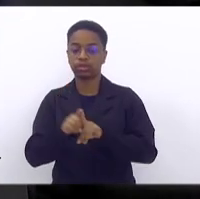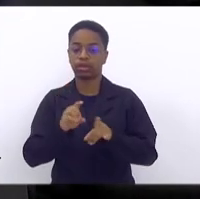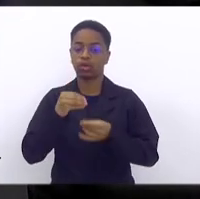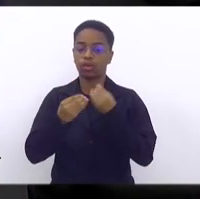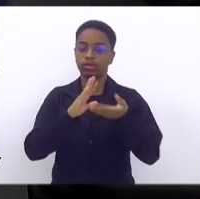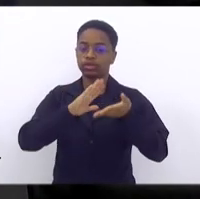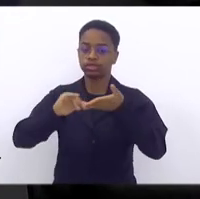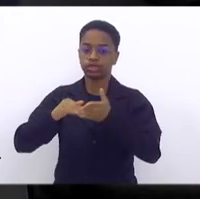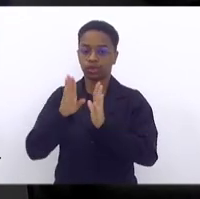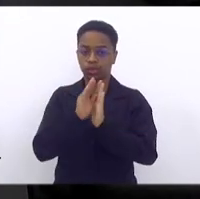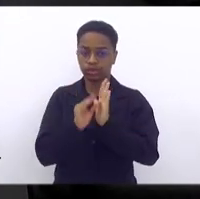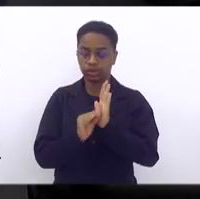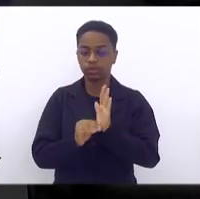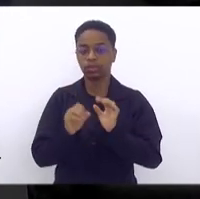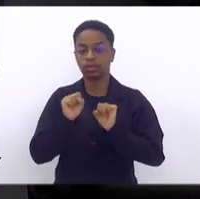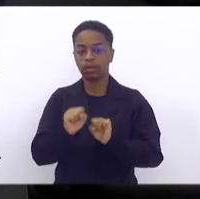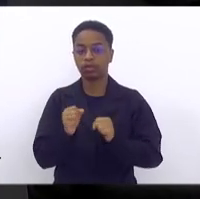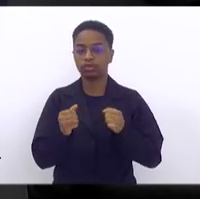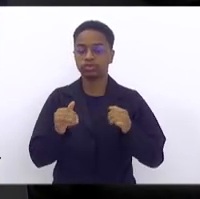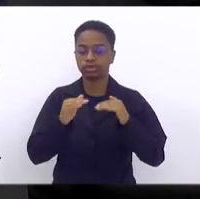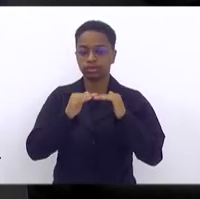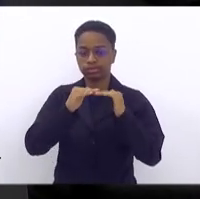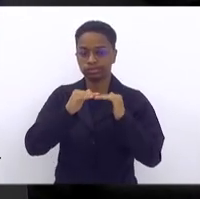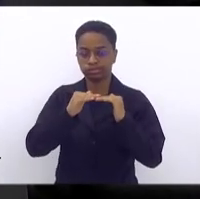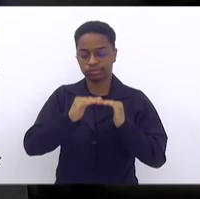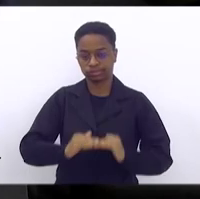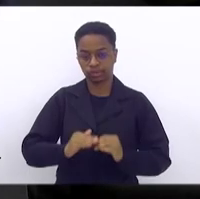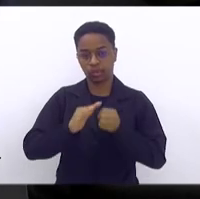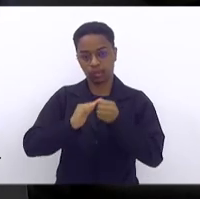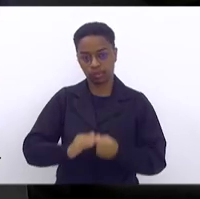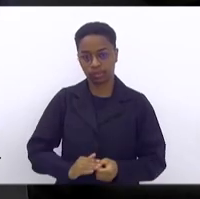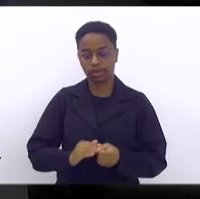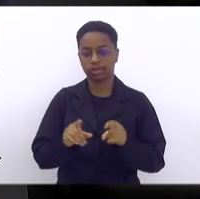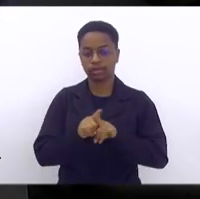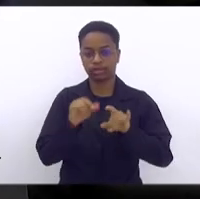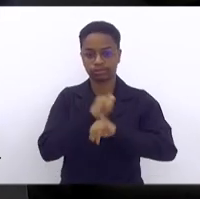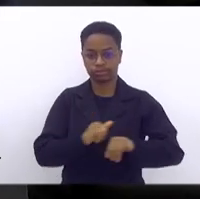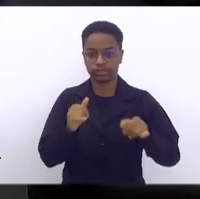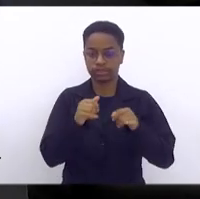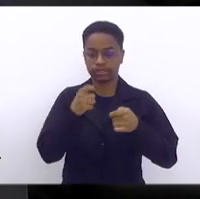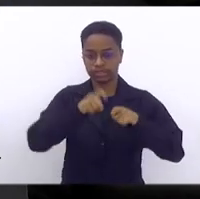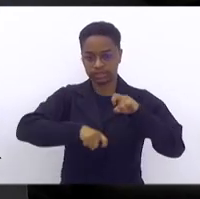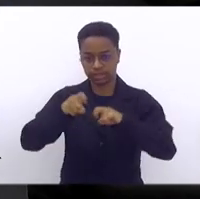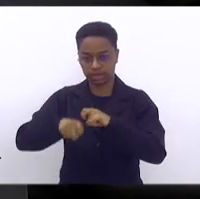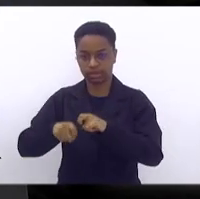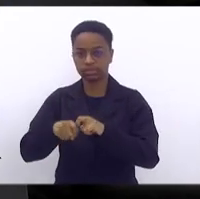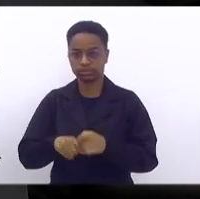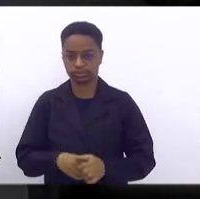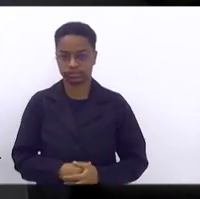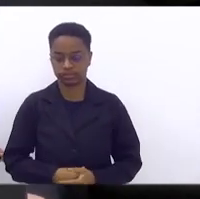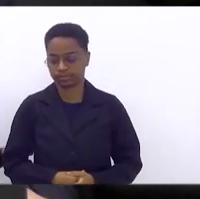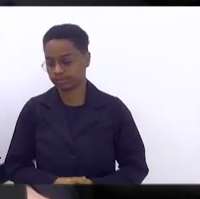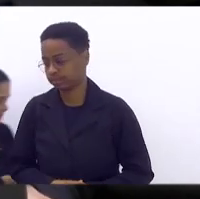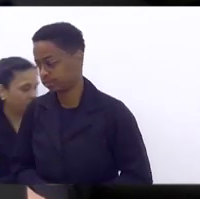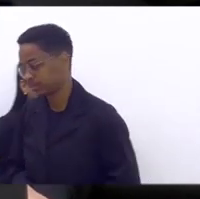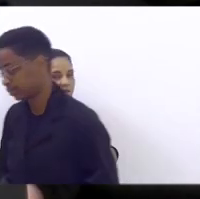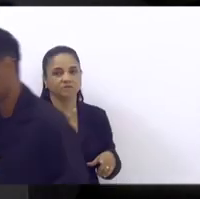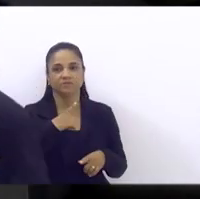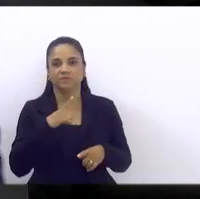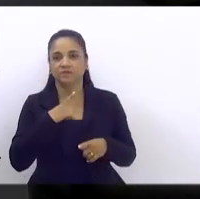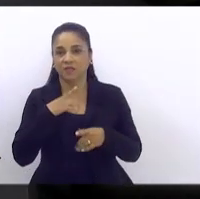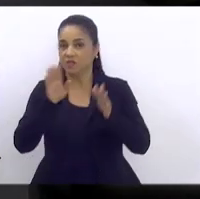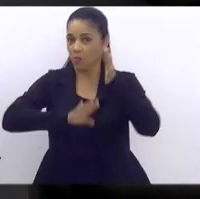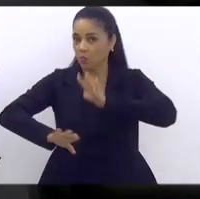possam gerar uma humilhação, um registro não autorizado, uma divulgação, né, de cena de sexo, pornografia, estupro. Então, tem que ter